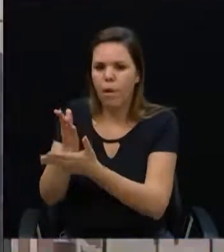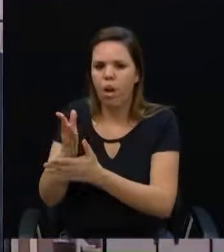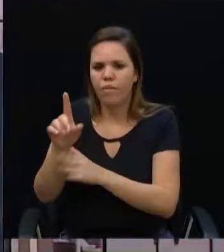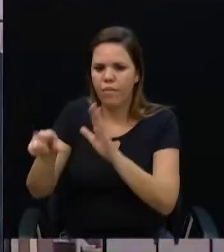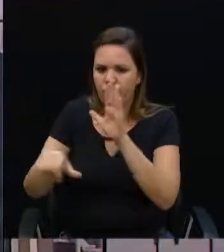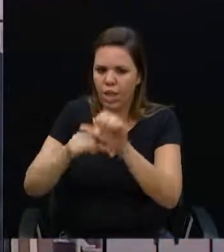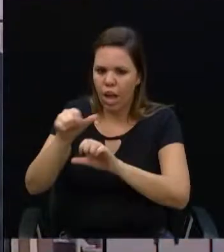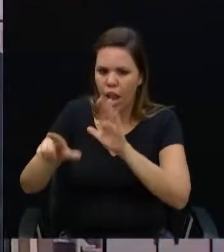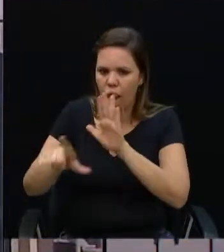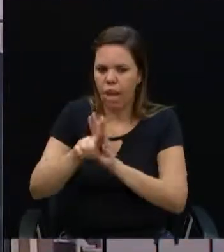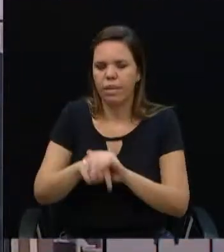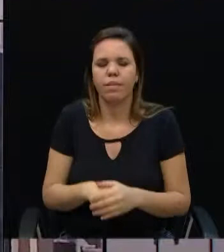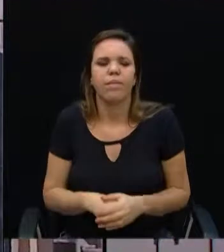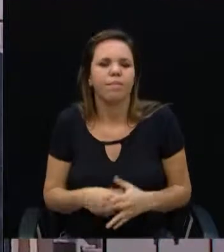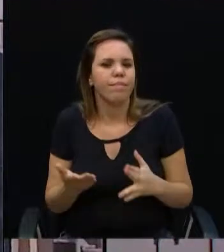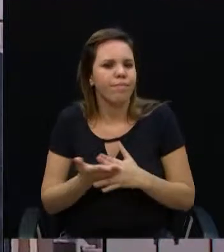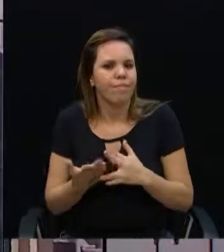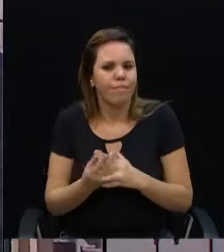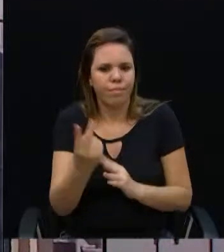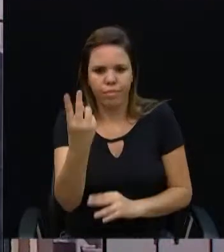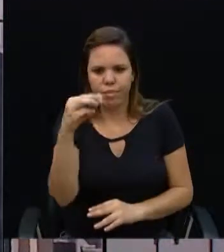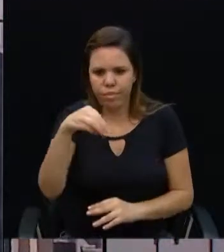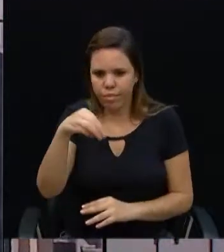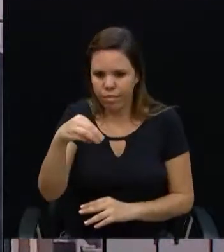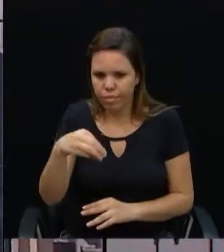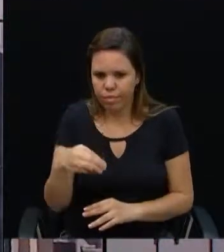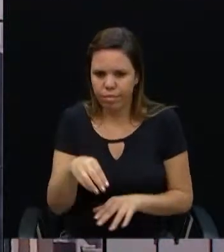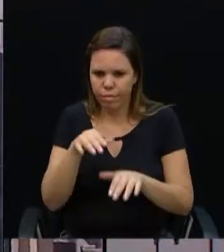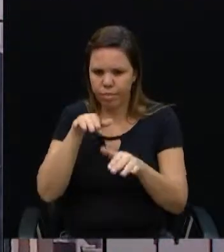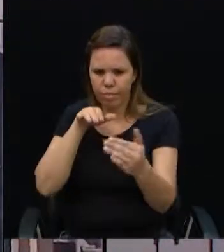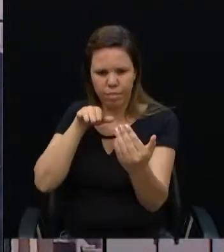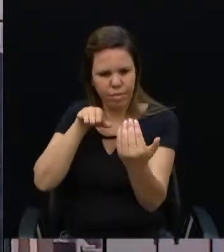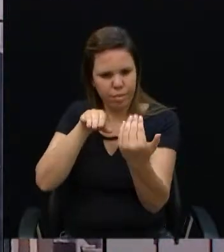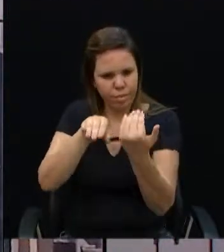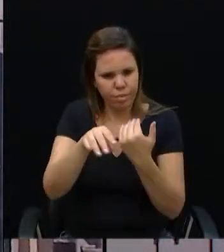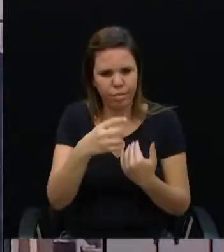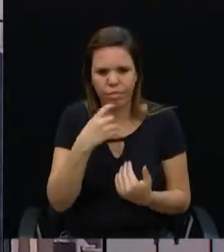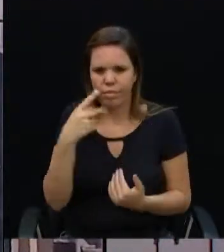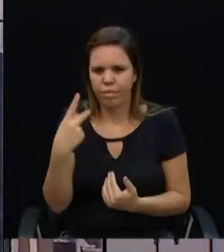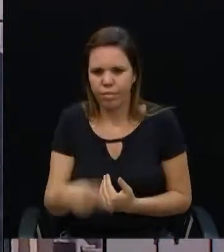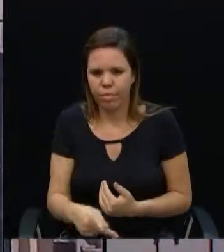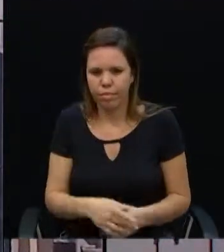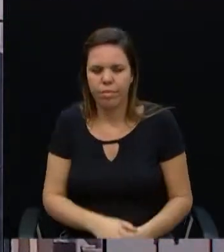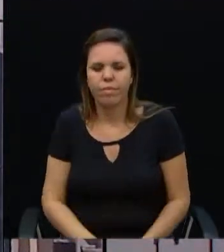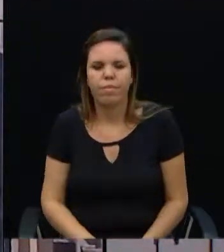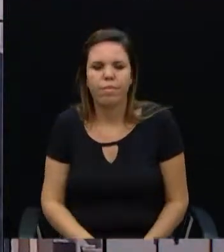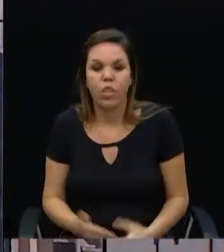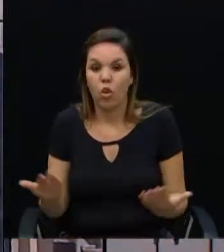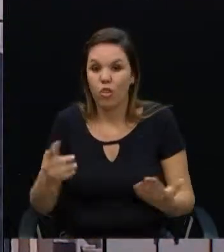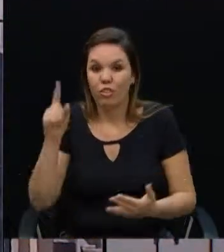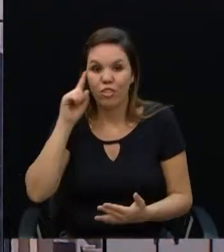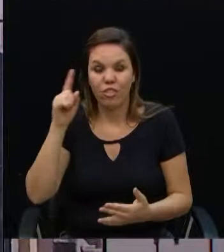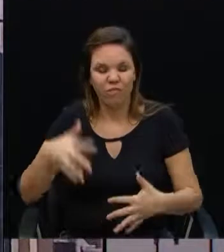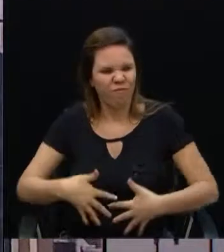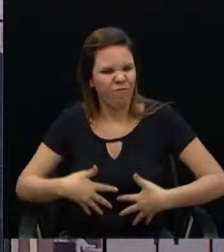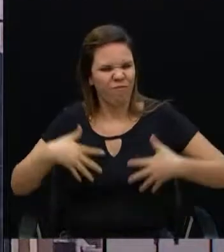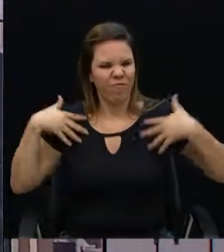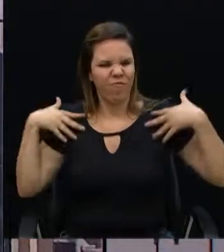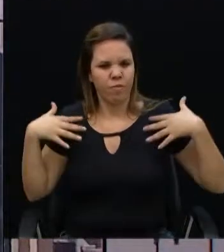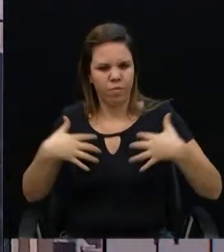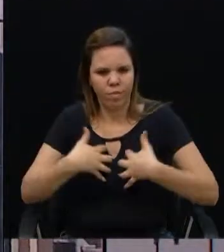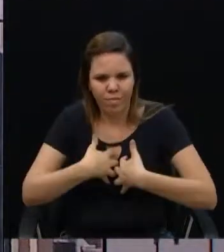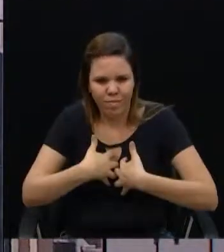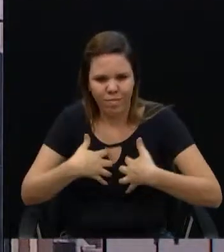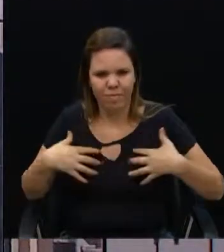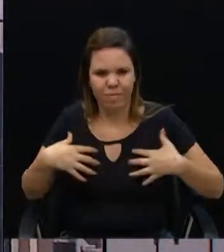Campinas. Rápido intervalo e em 2 minutos, o trânsito de Campinas em tempo real. Hoje é dia do Orgulho